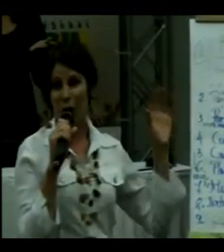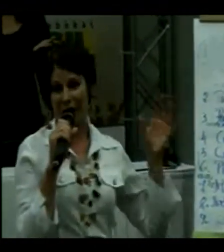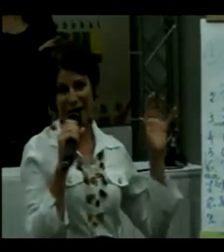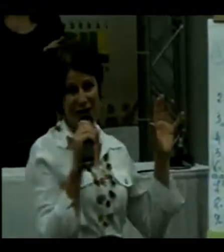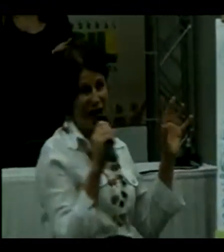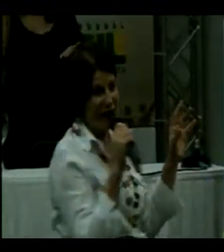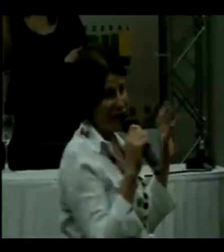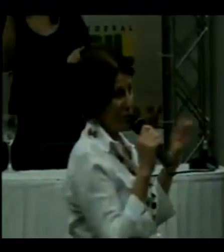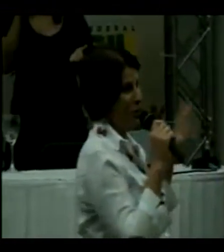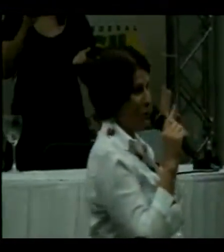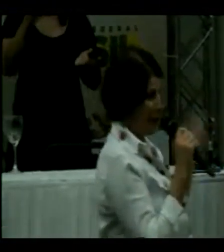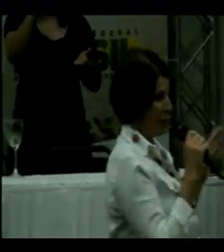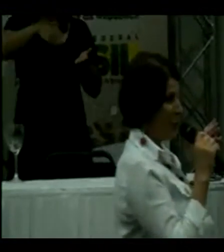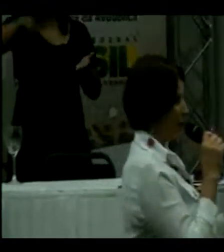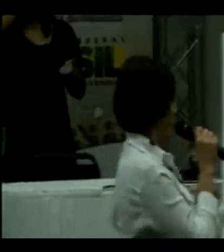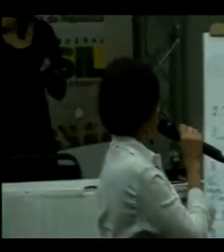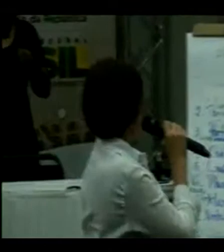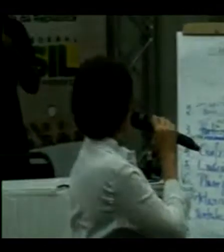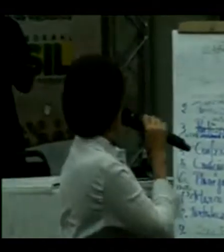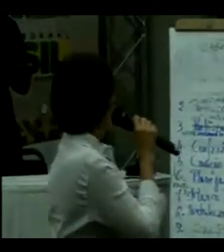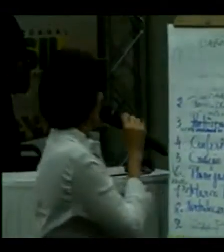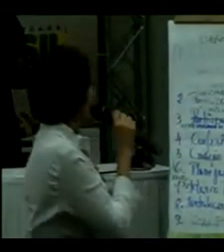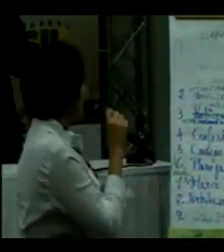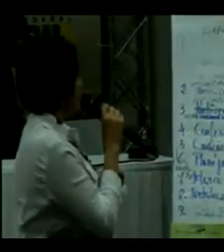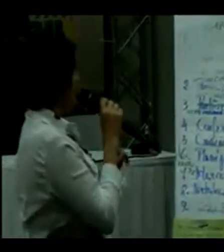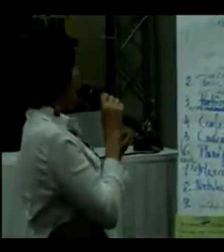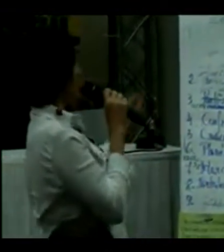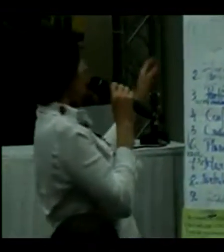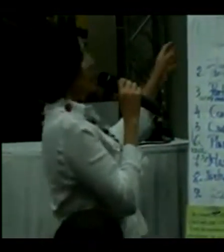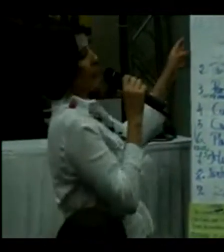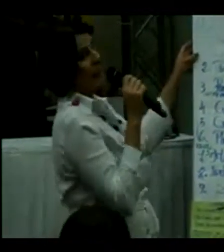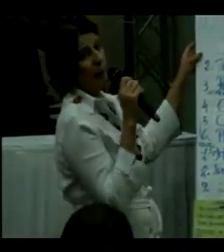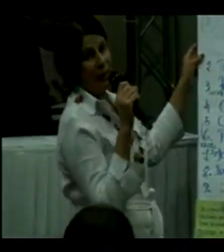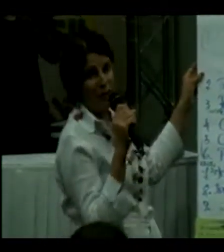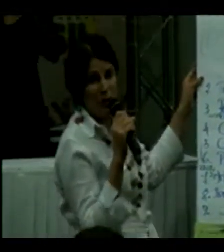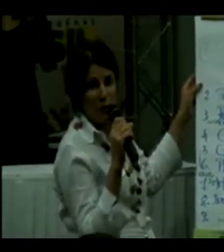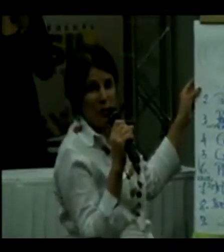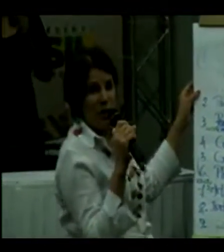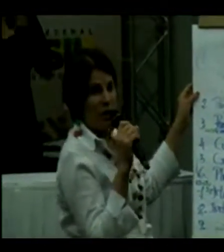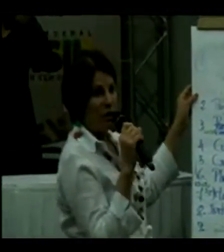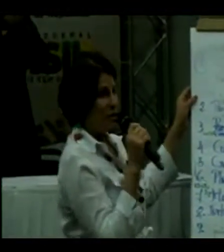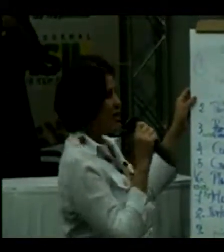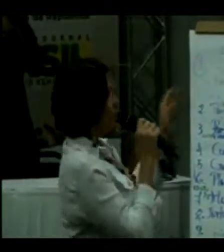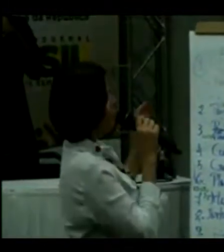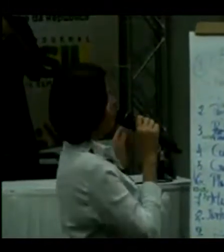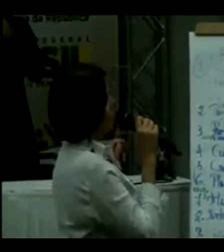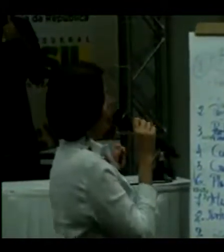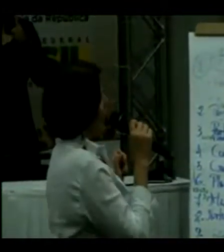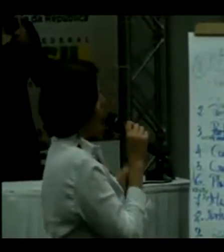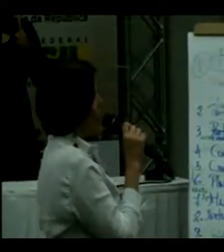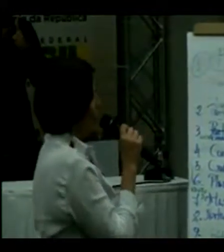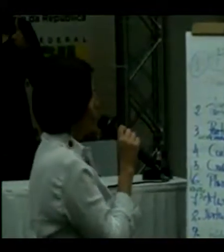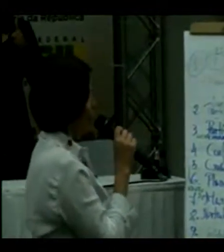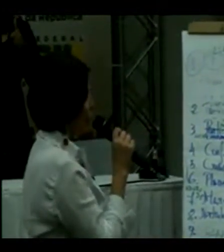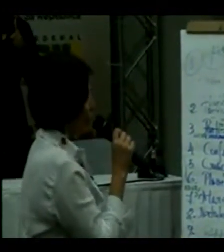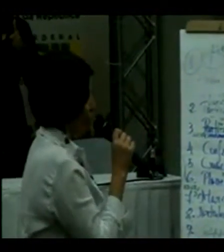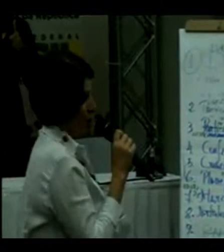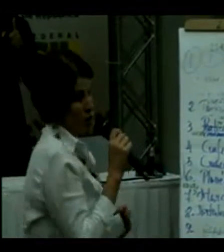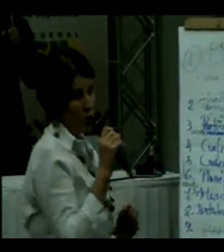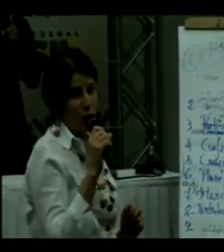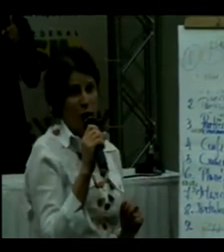para se concretizar isso em 4 anos. Entendemos que, primeiramente, nós teríamos que elaborar